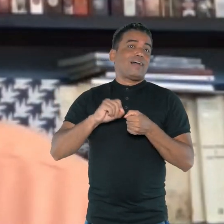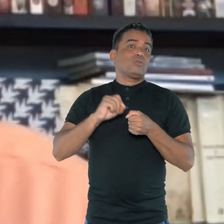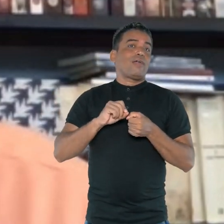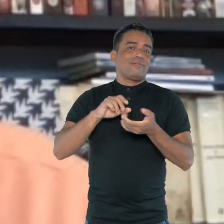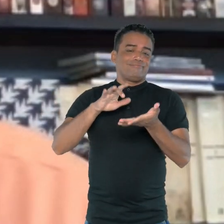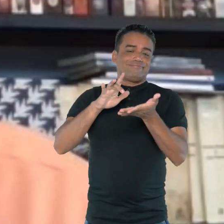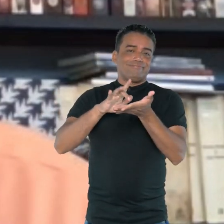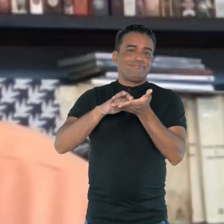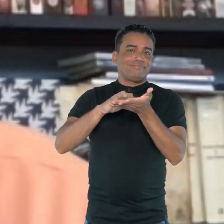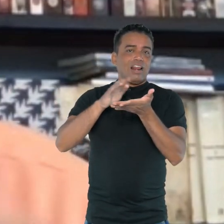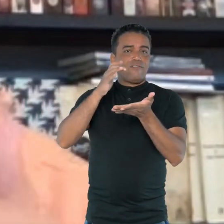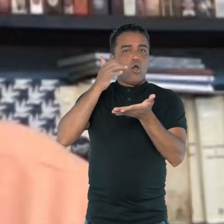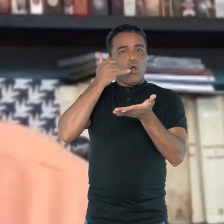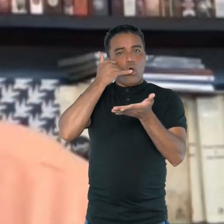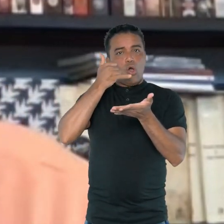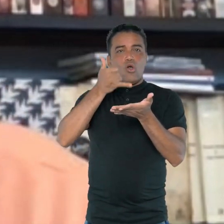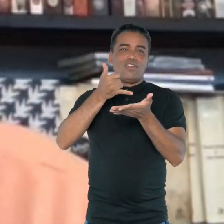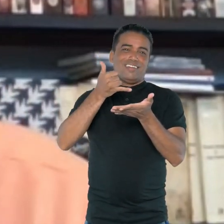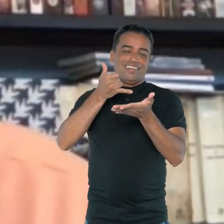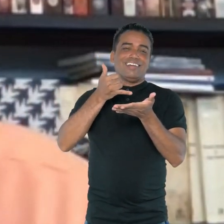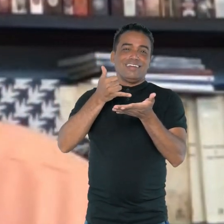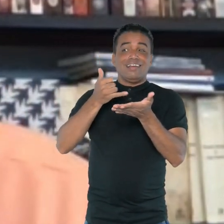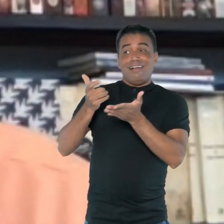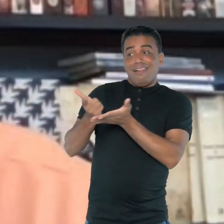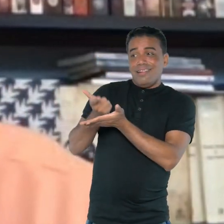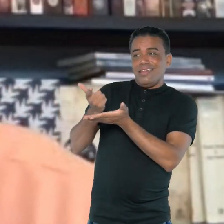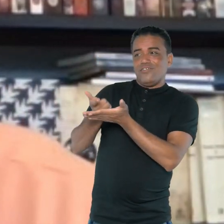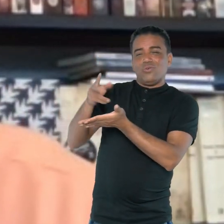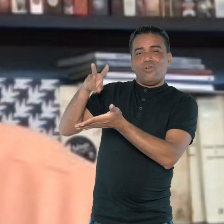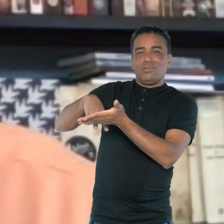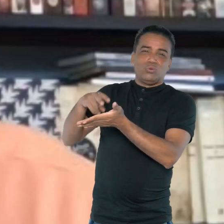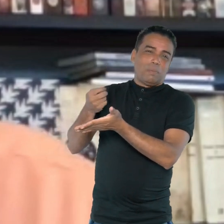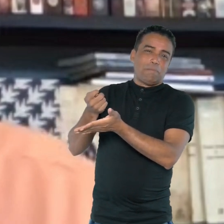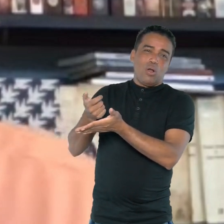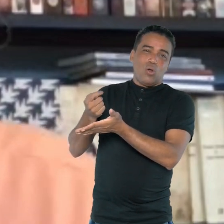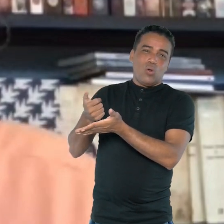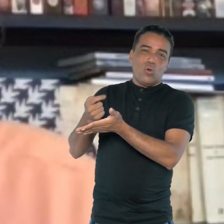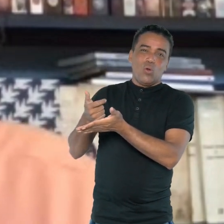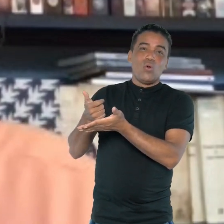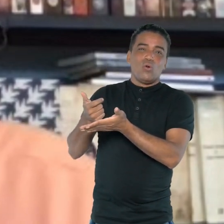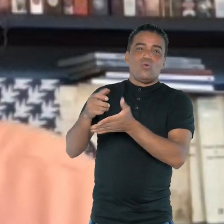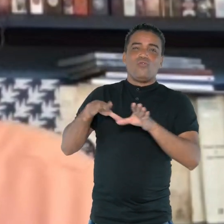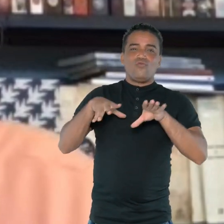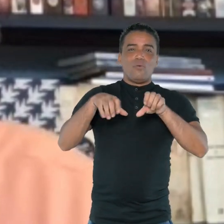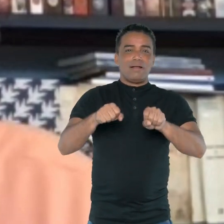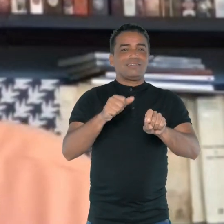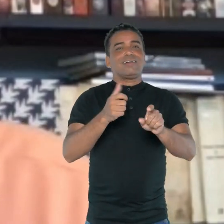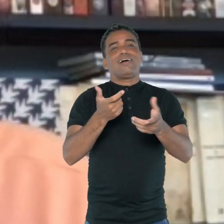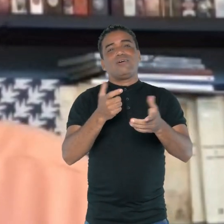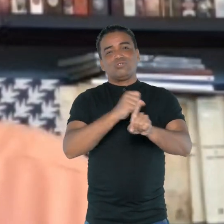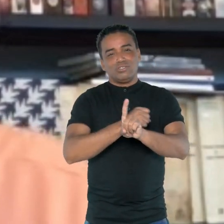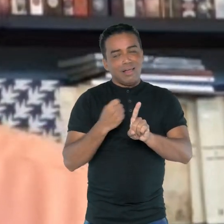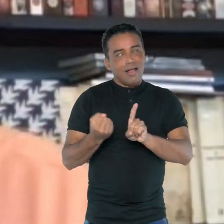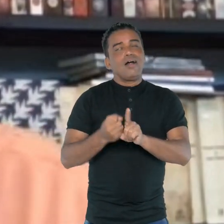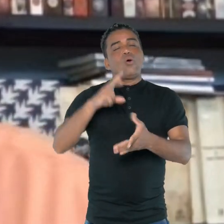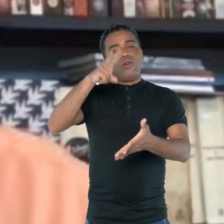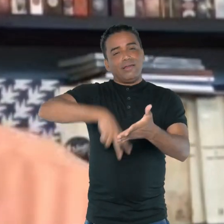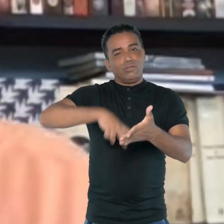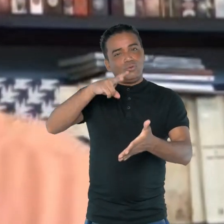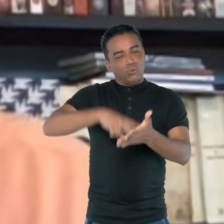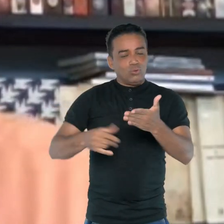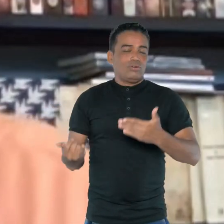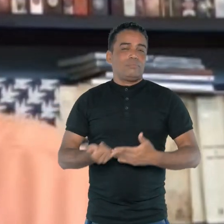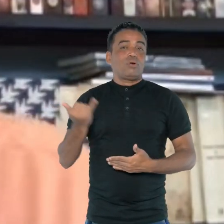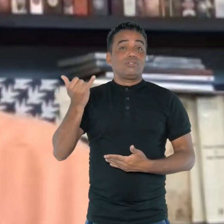telas do que nos livros, num momento de formação crucial, que a leitura é fundamental e é importante, e a leitura